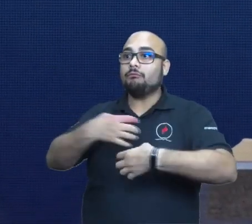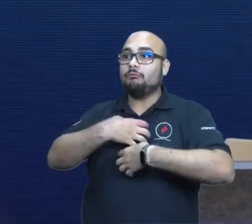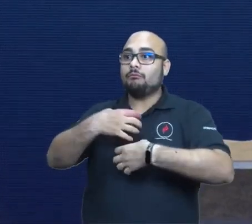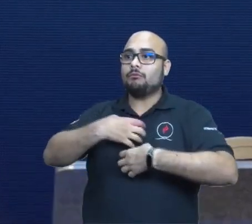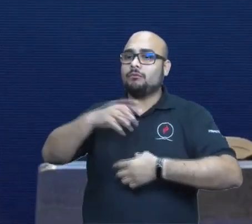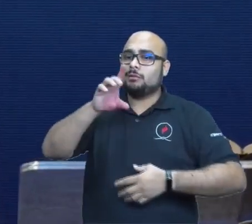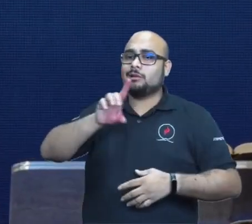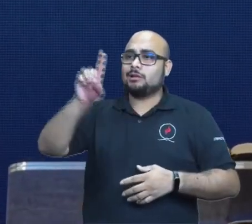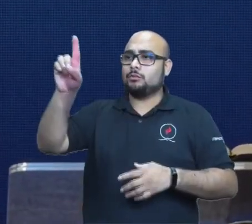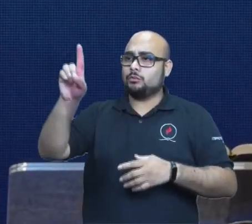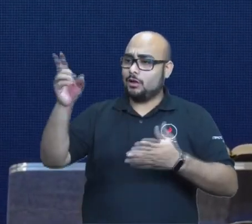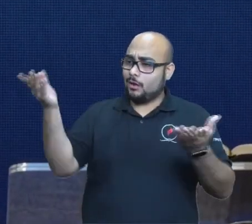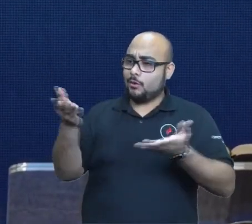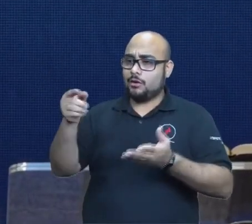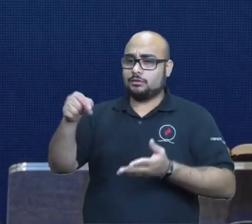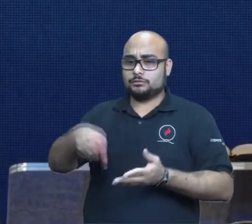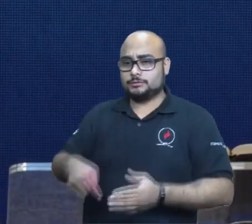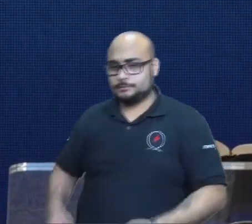nesse lugar aleluia